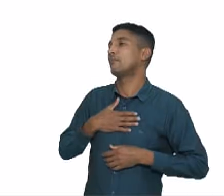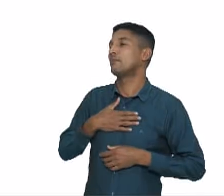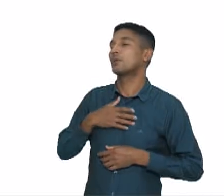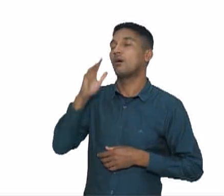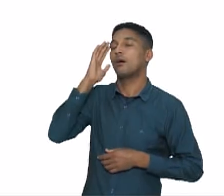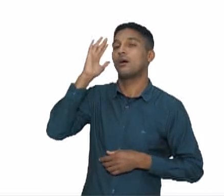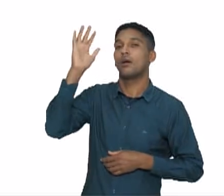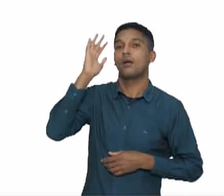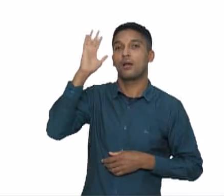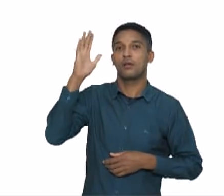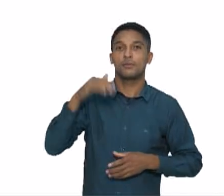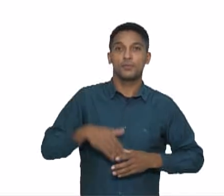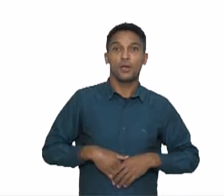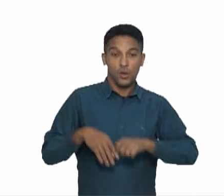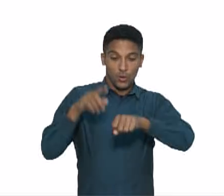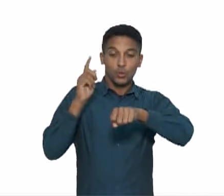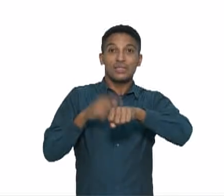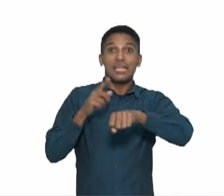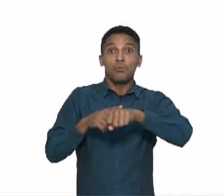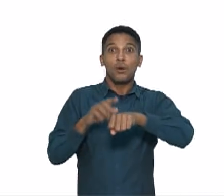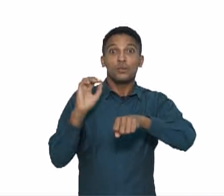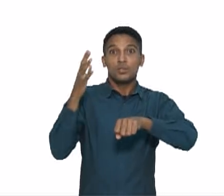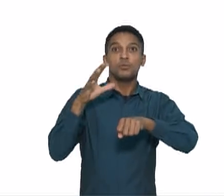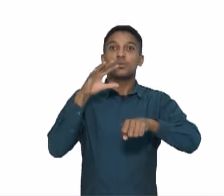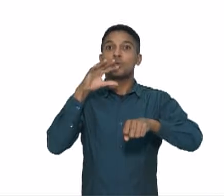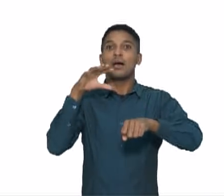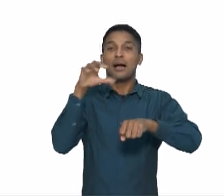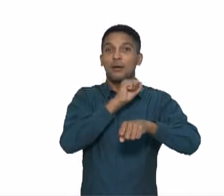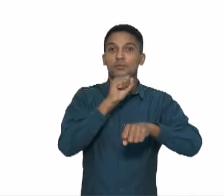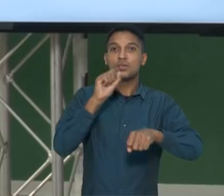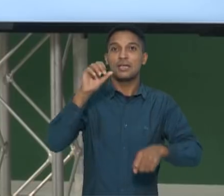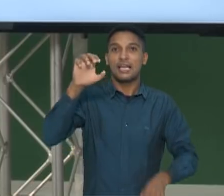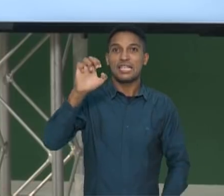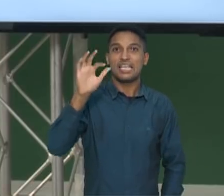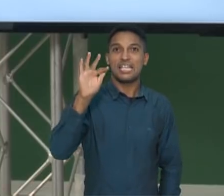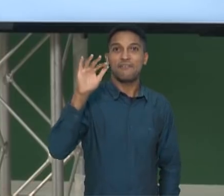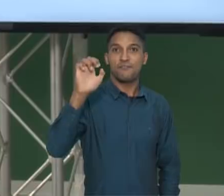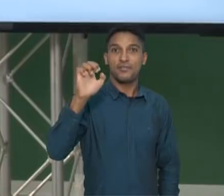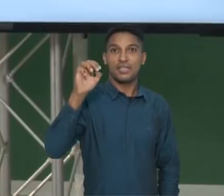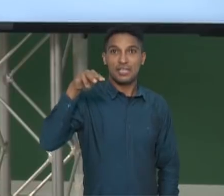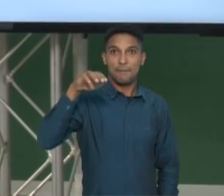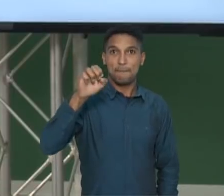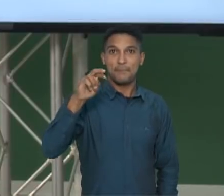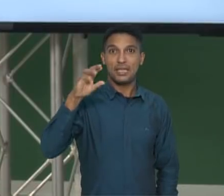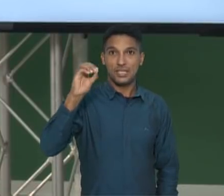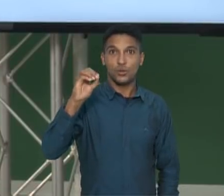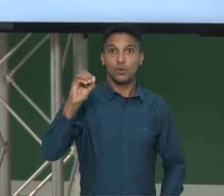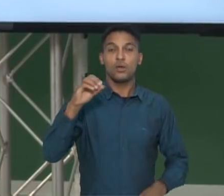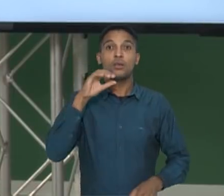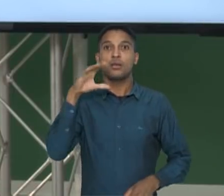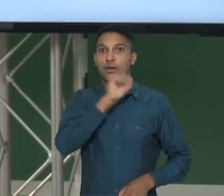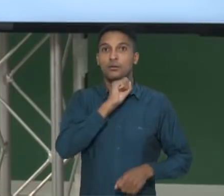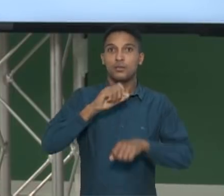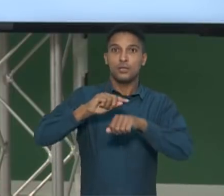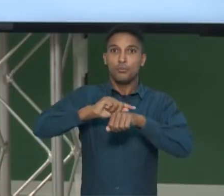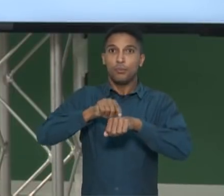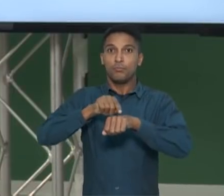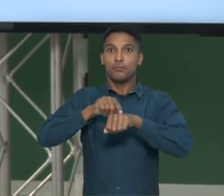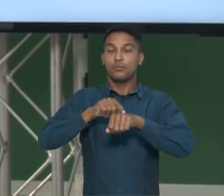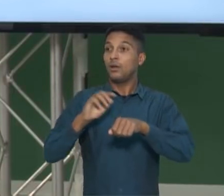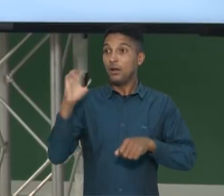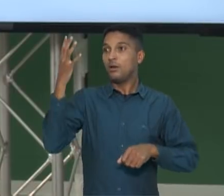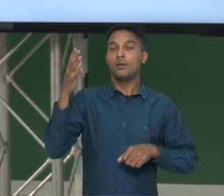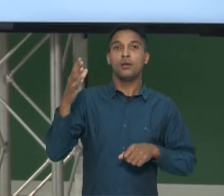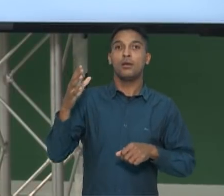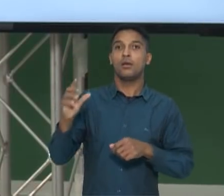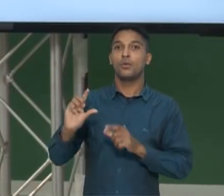tempo em que tudo ocorre é muito efêmero, né? É muito transitório, é muito passageiro esse momento de devaneio, de